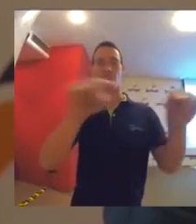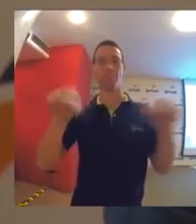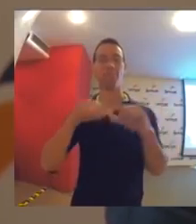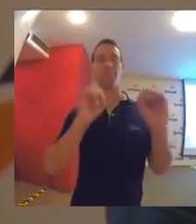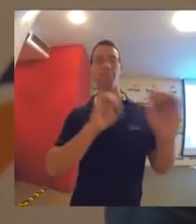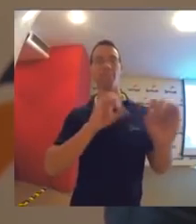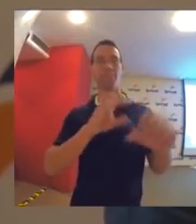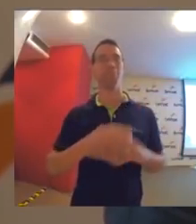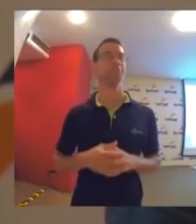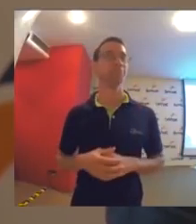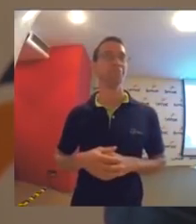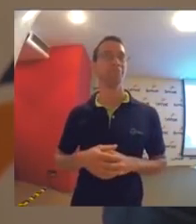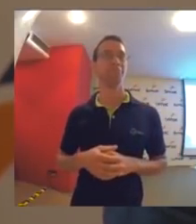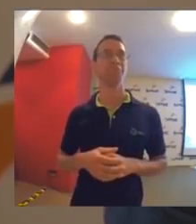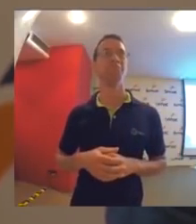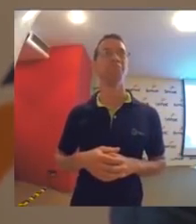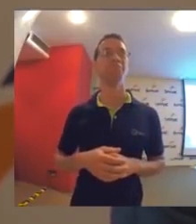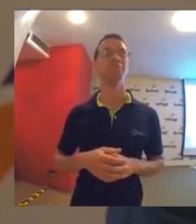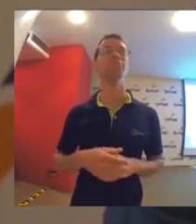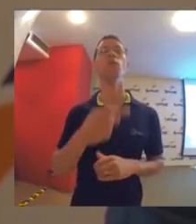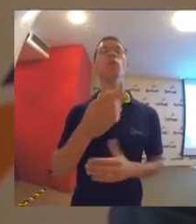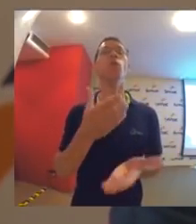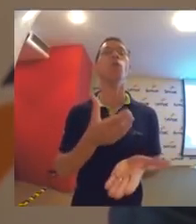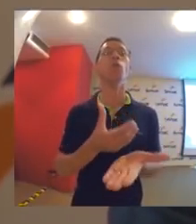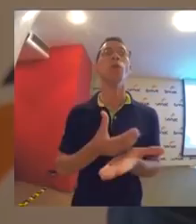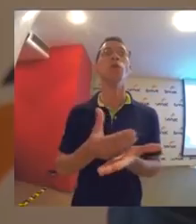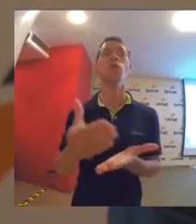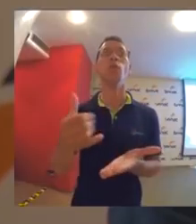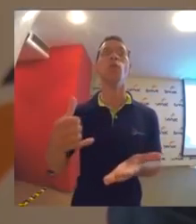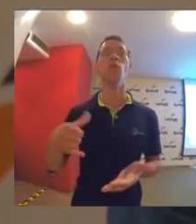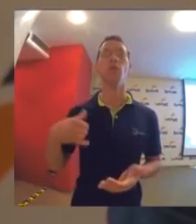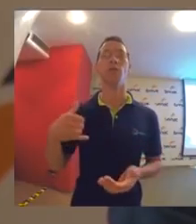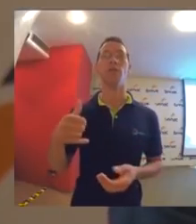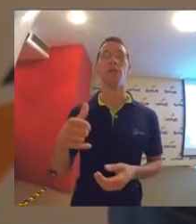Nós partimos com 5, como a Cláudia,